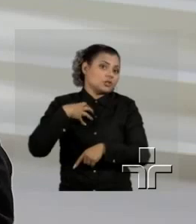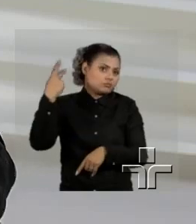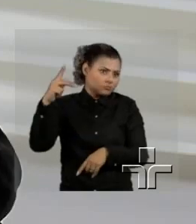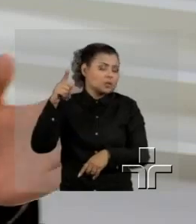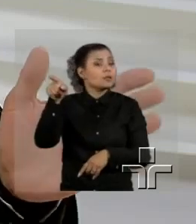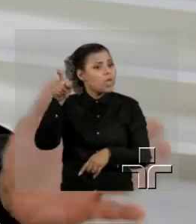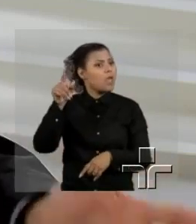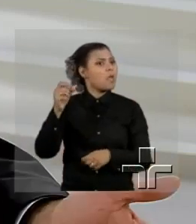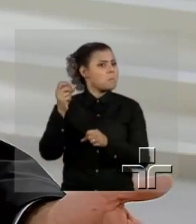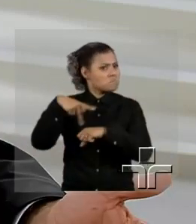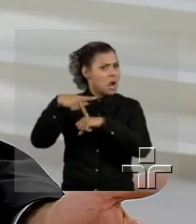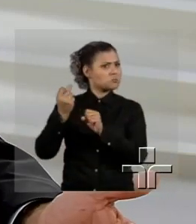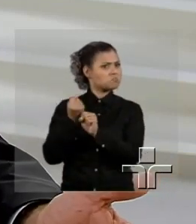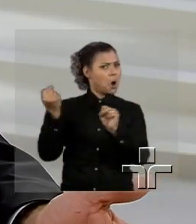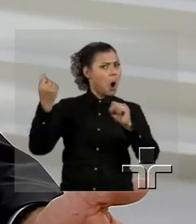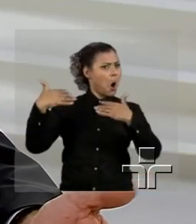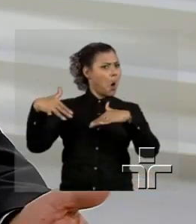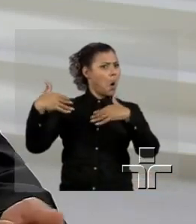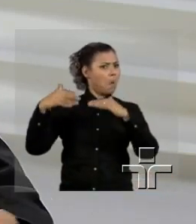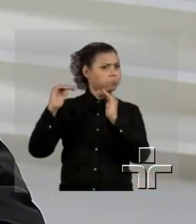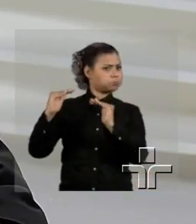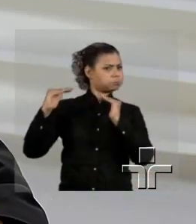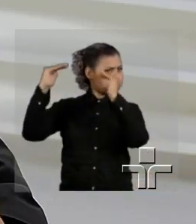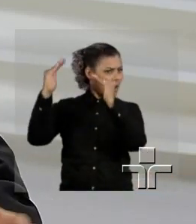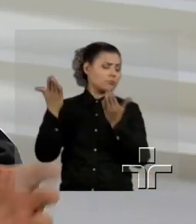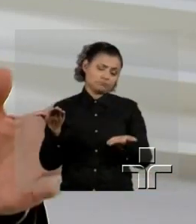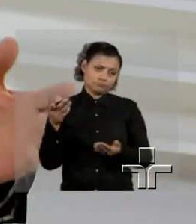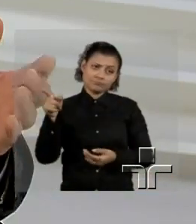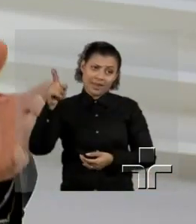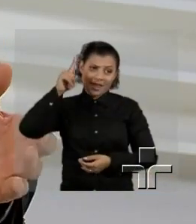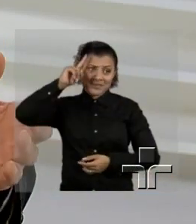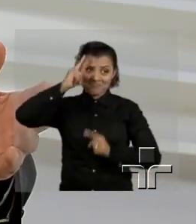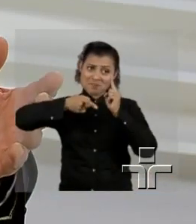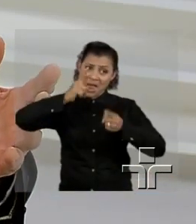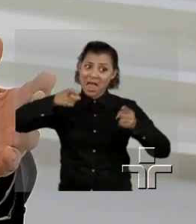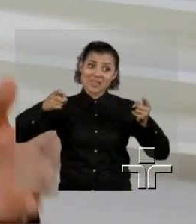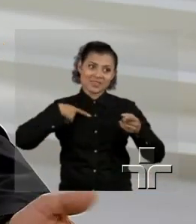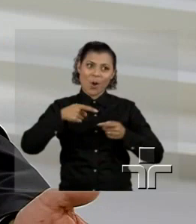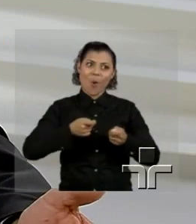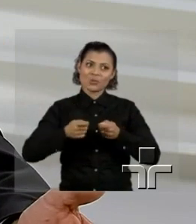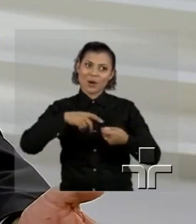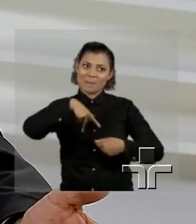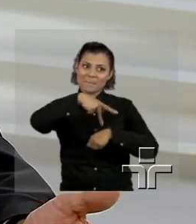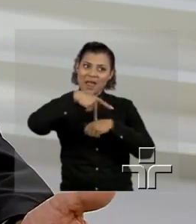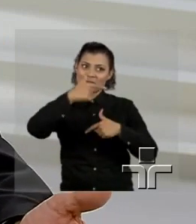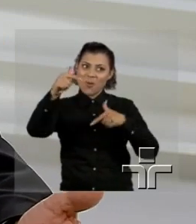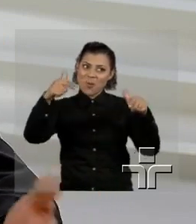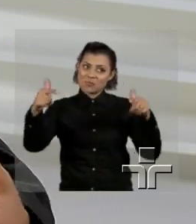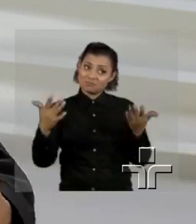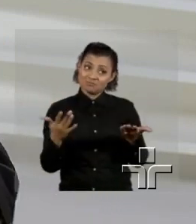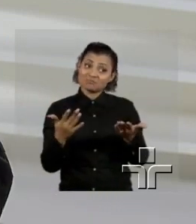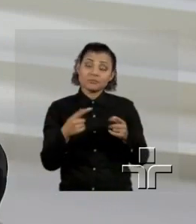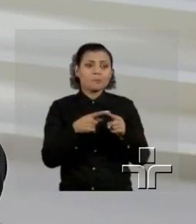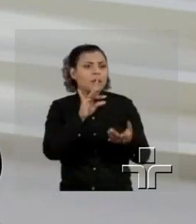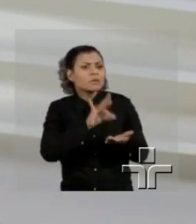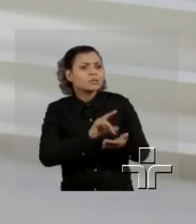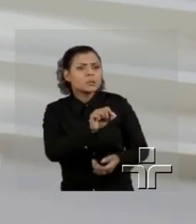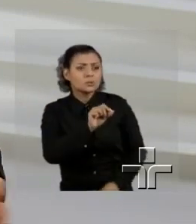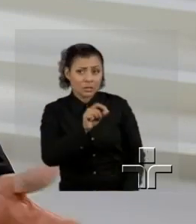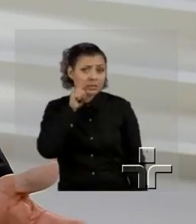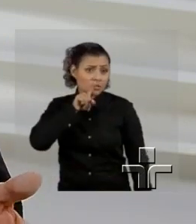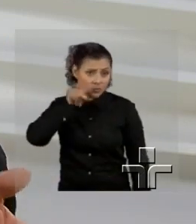de milho e as sanções não atingirem navios que transportem alimentos e medicamentos. O